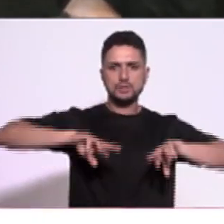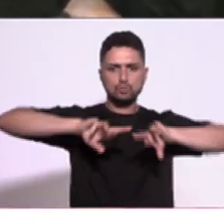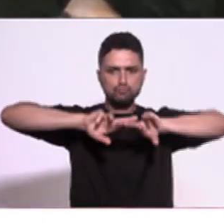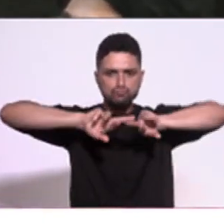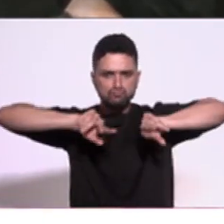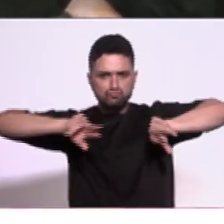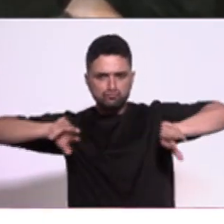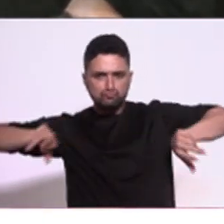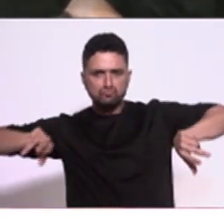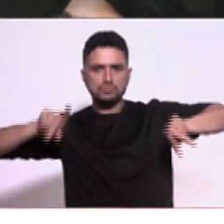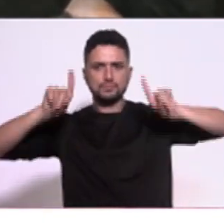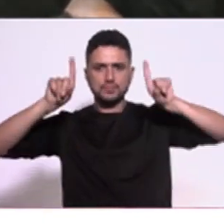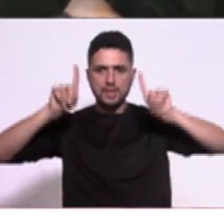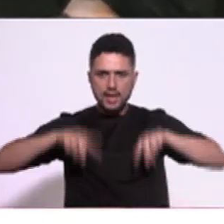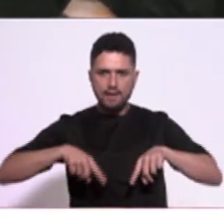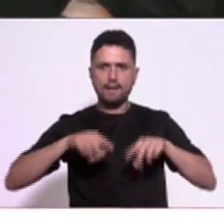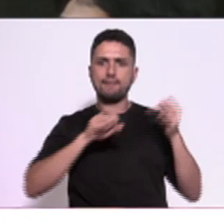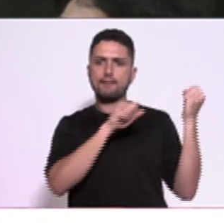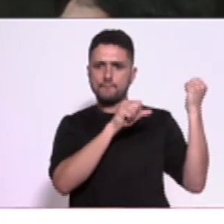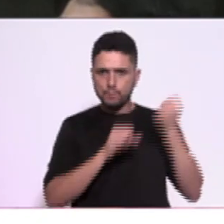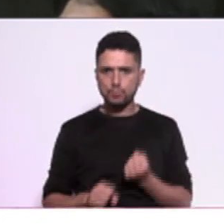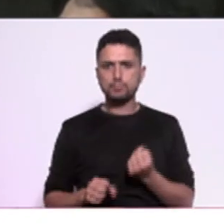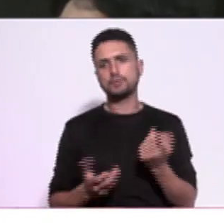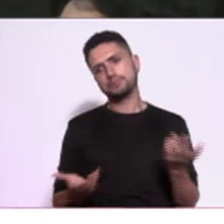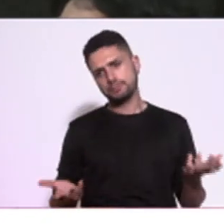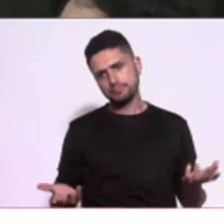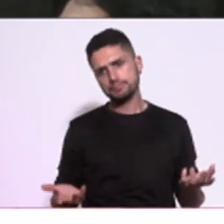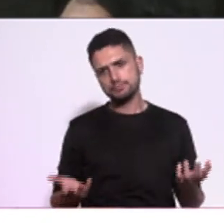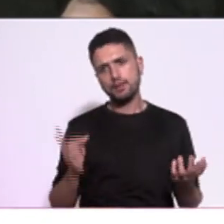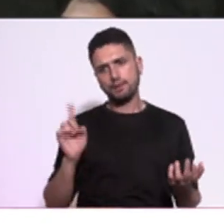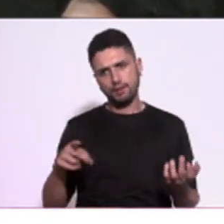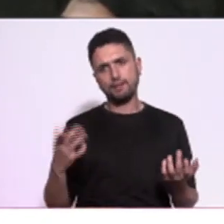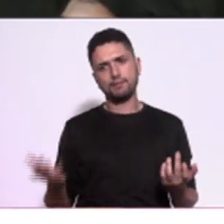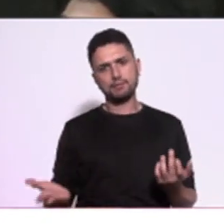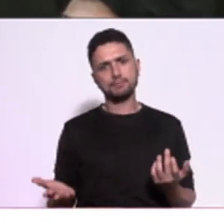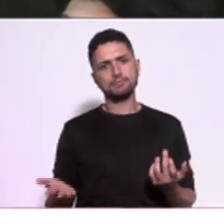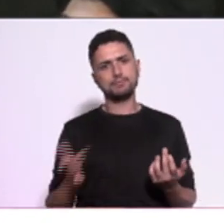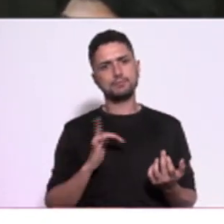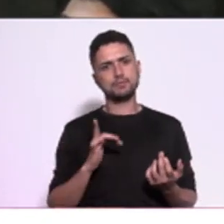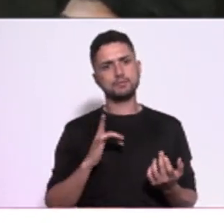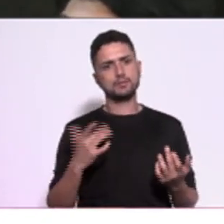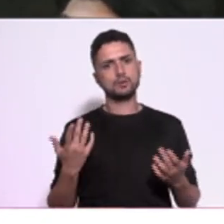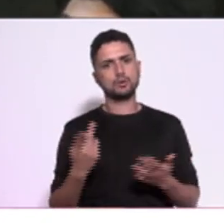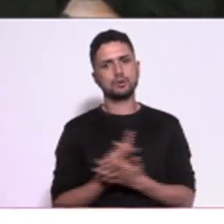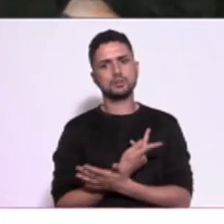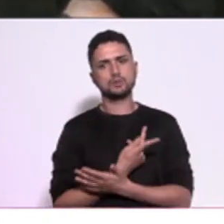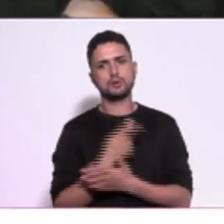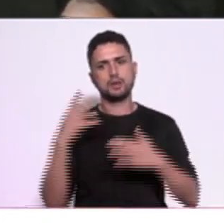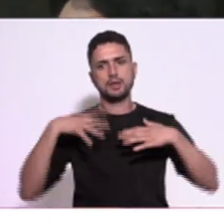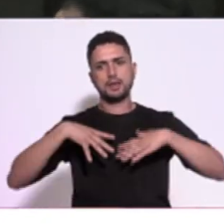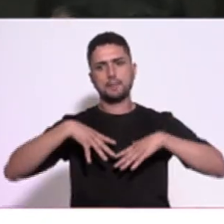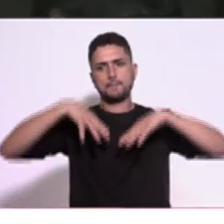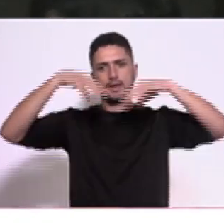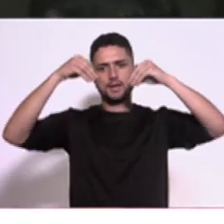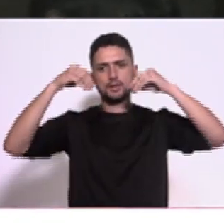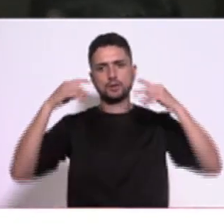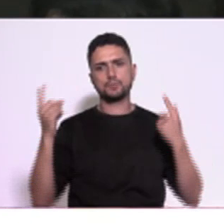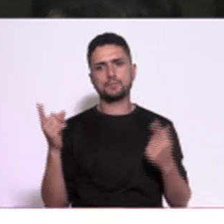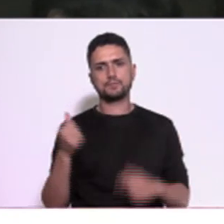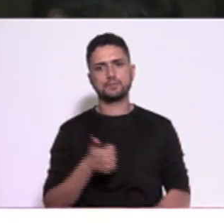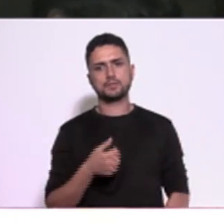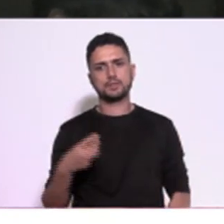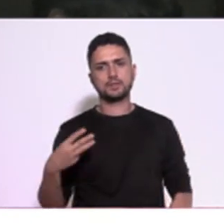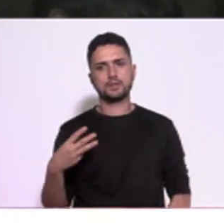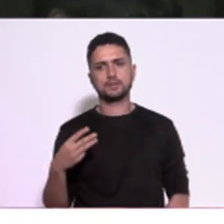fenômeno claramente republicano. Tivemos durante o Império, no máximo, 13 museus. Hoje